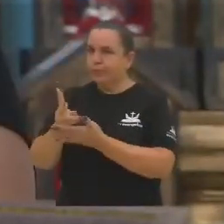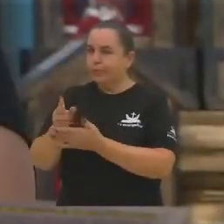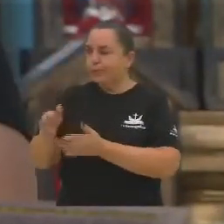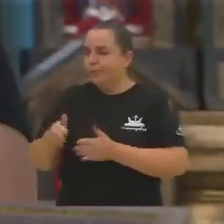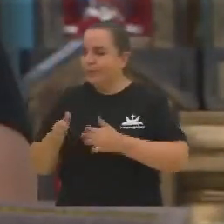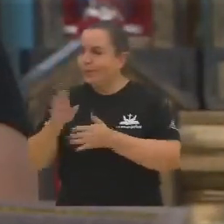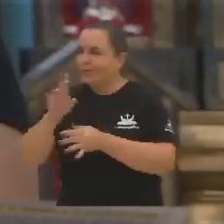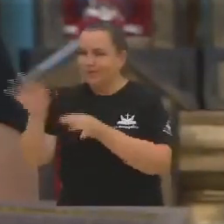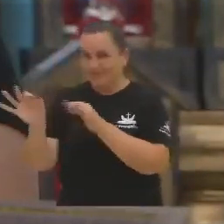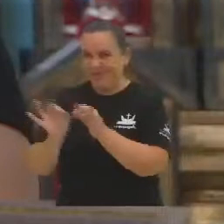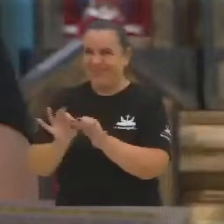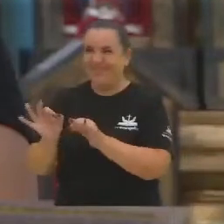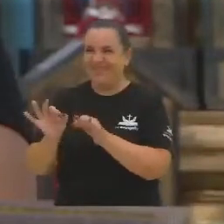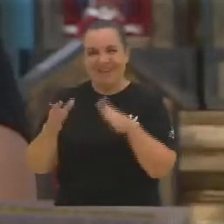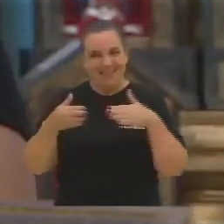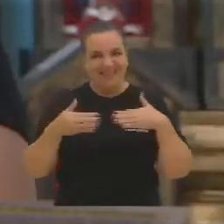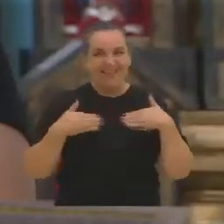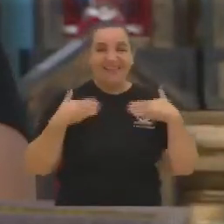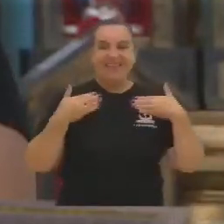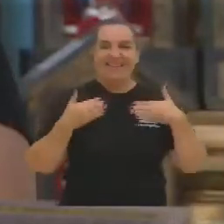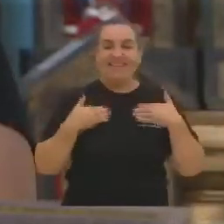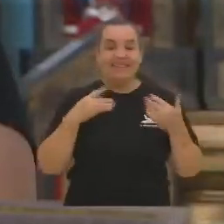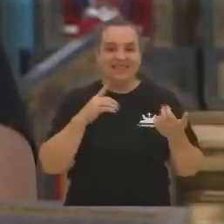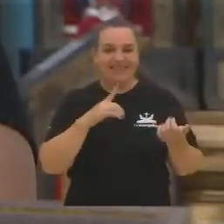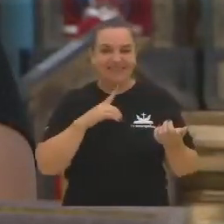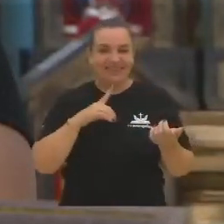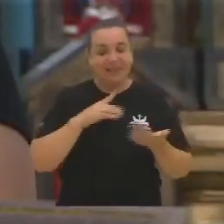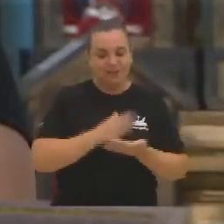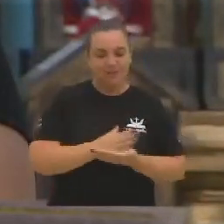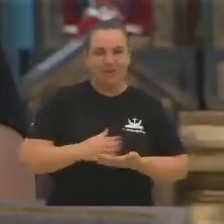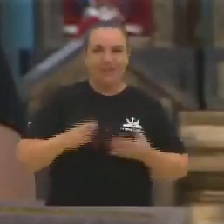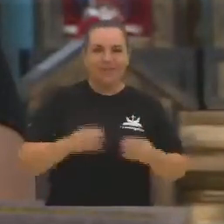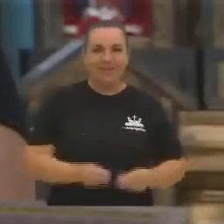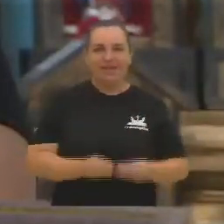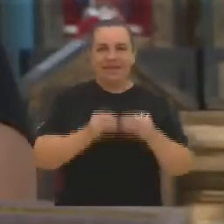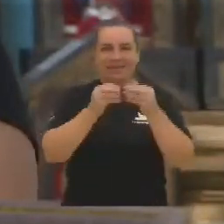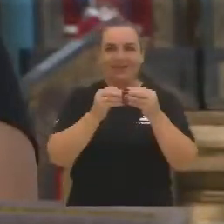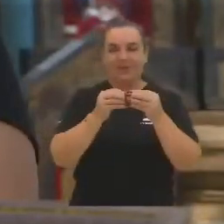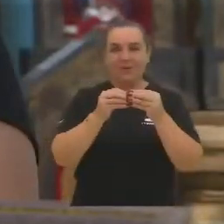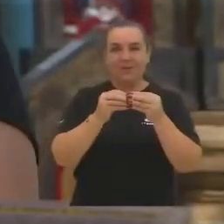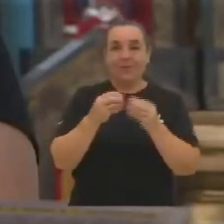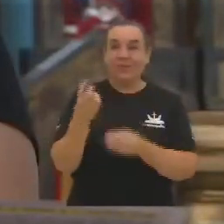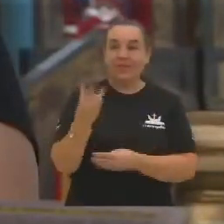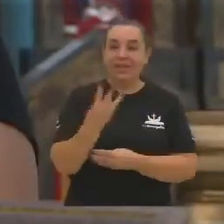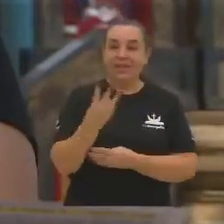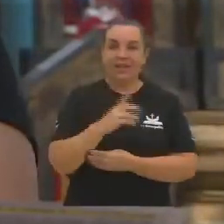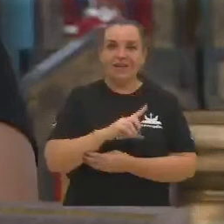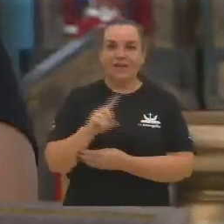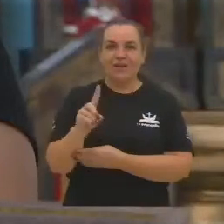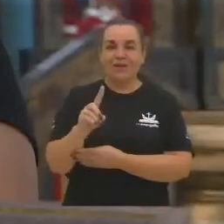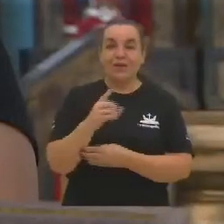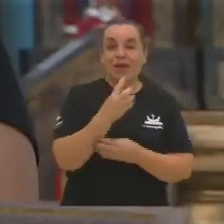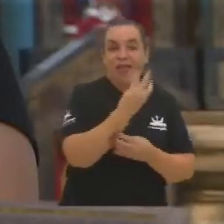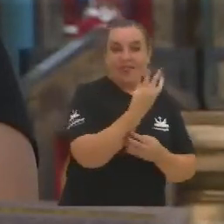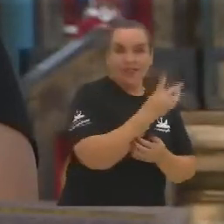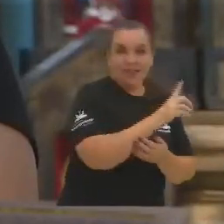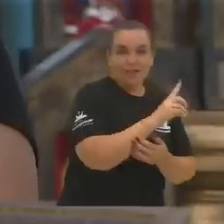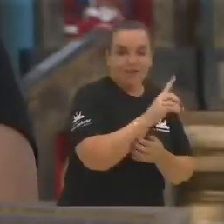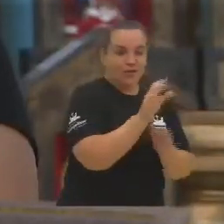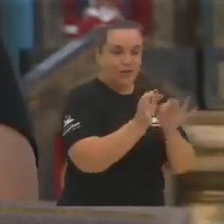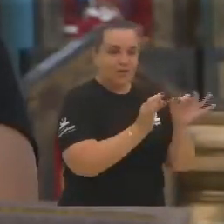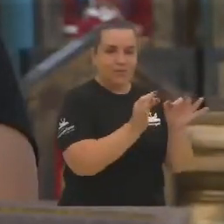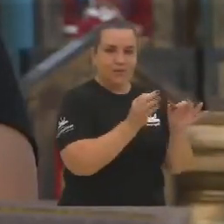Senhor. Exultantes de alegria, iniciemos esta celebração no terceiro dia do Tríduo a